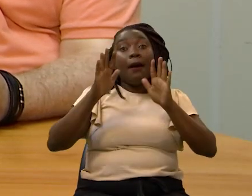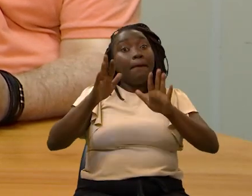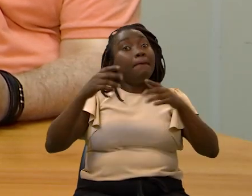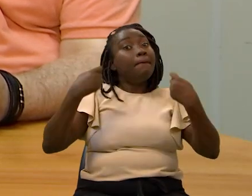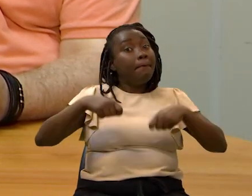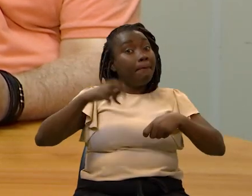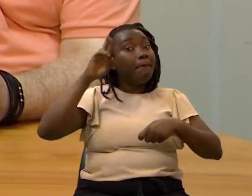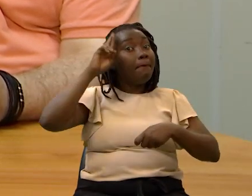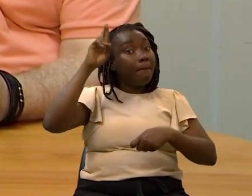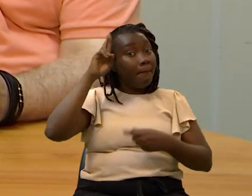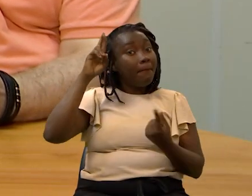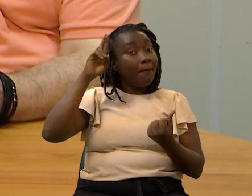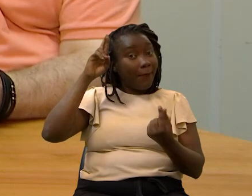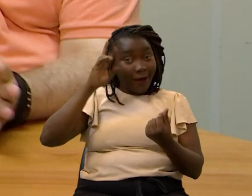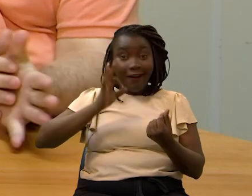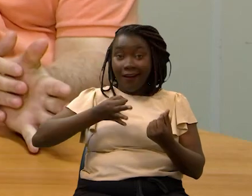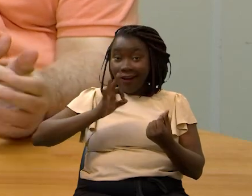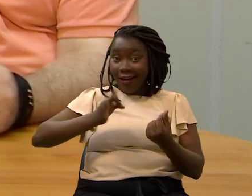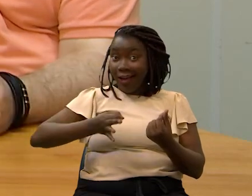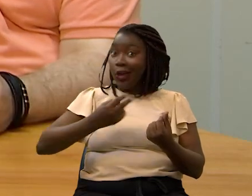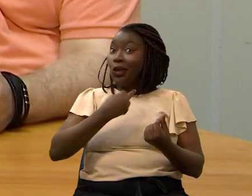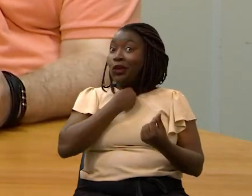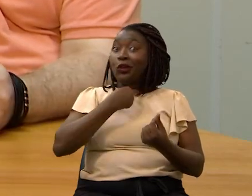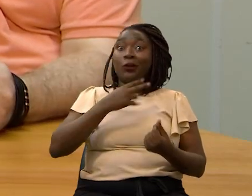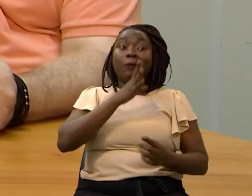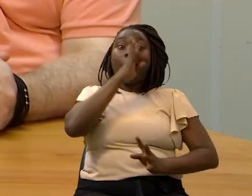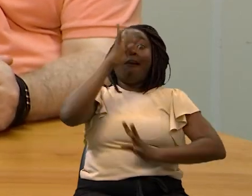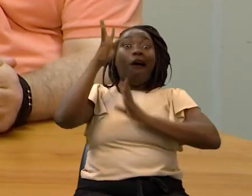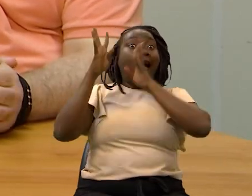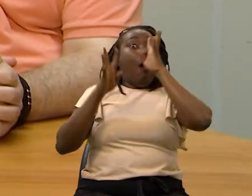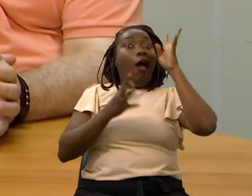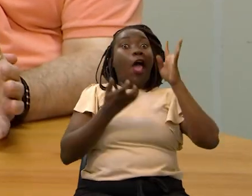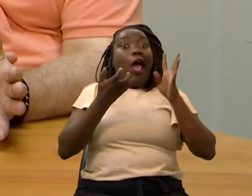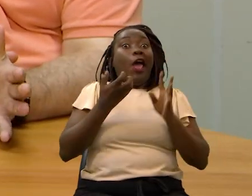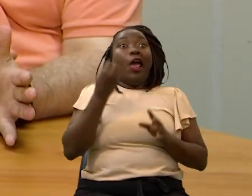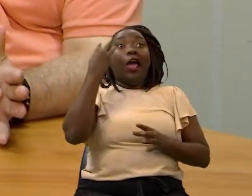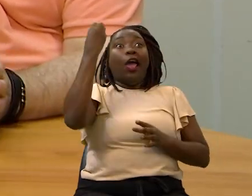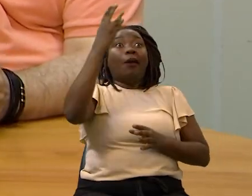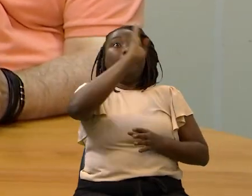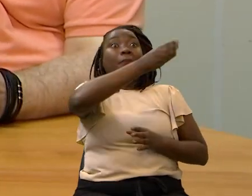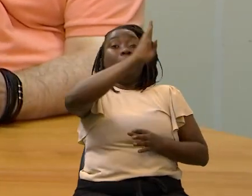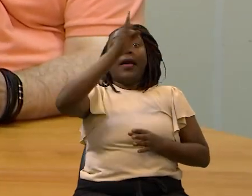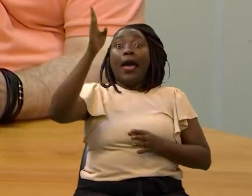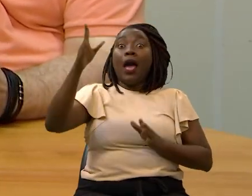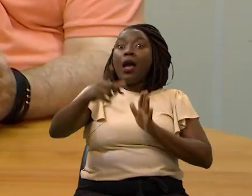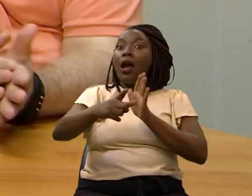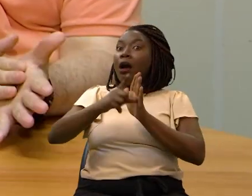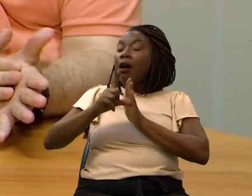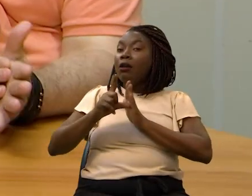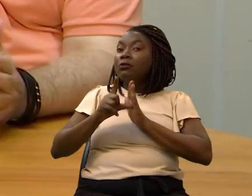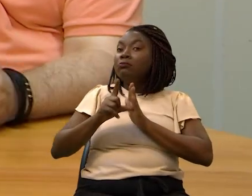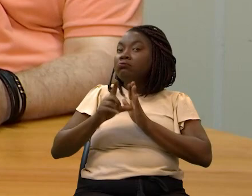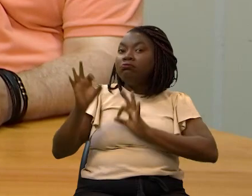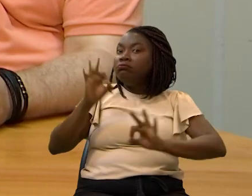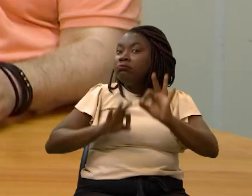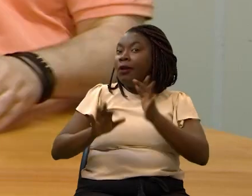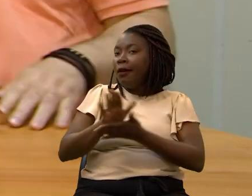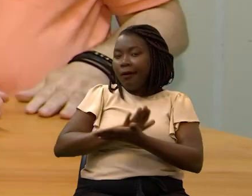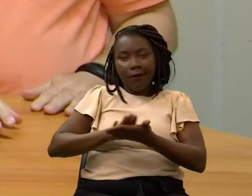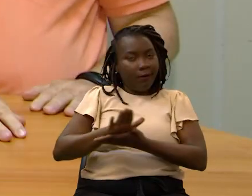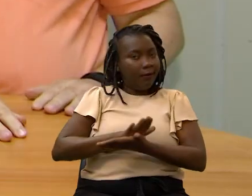ter responsabilidade financeira, né, professor? Não pode meter o pé na jaca e querer viajar para todo lado sem antes ter